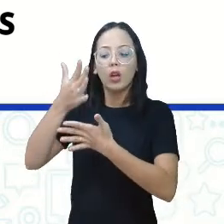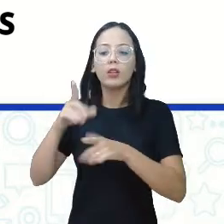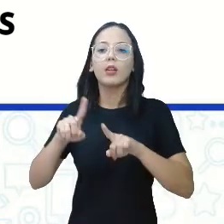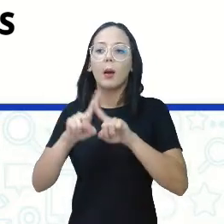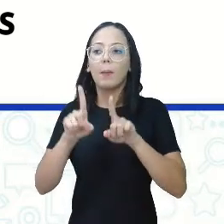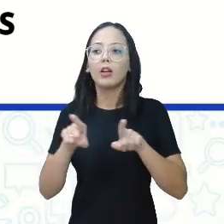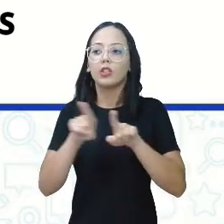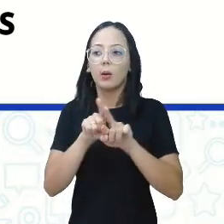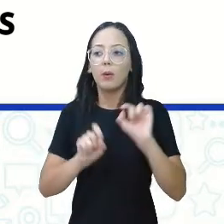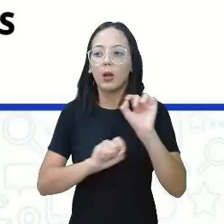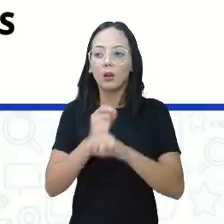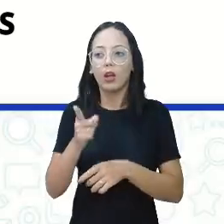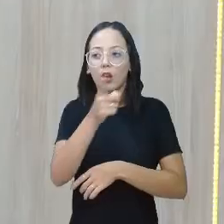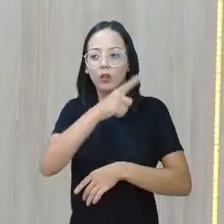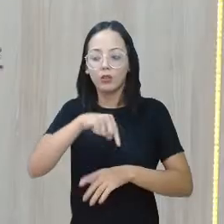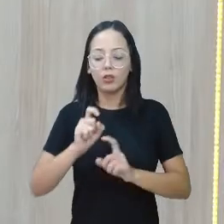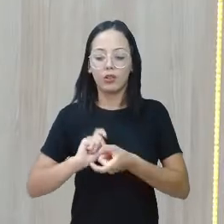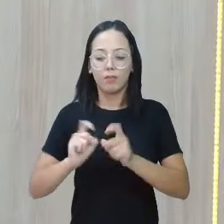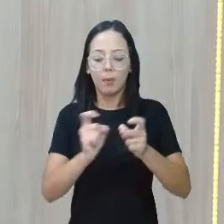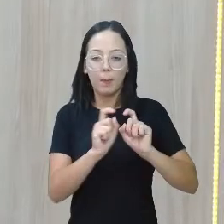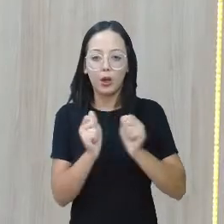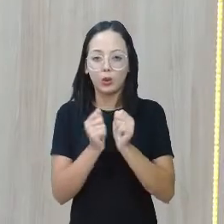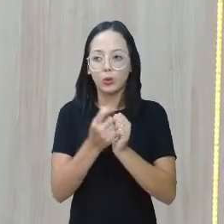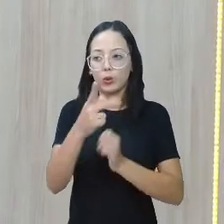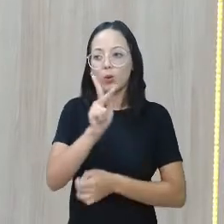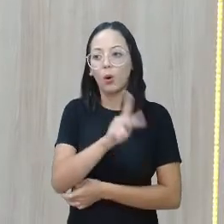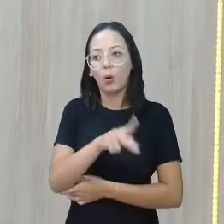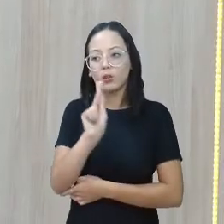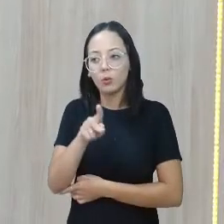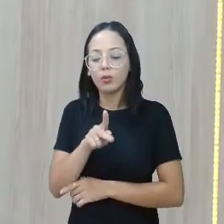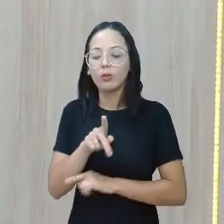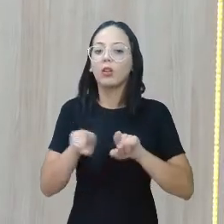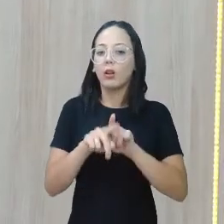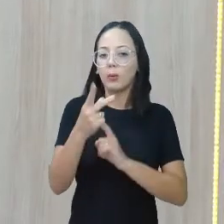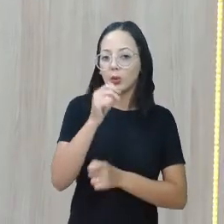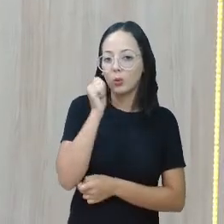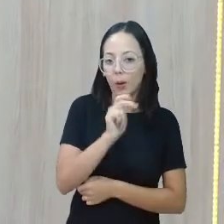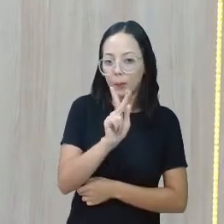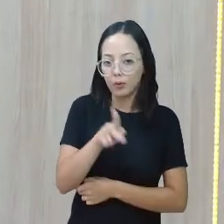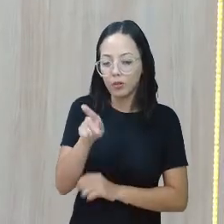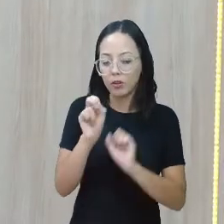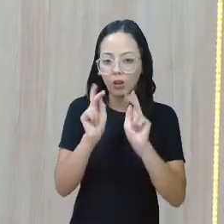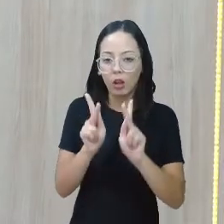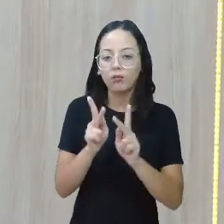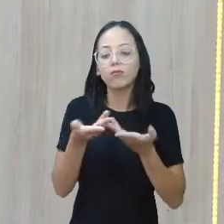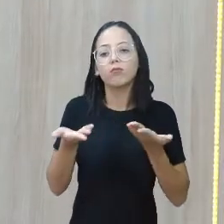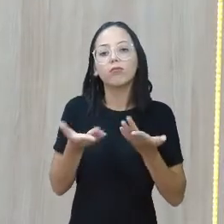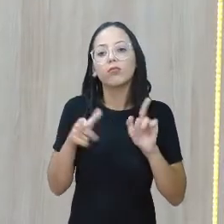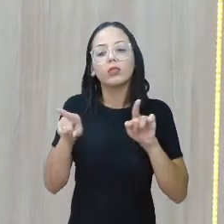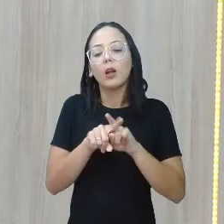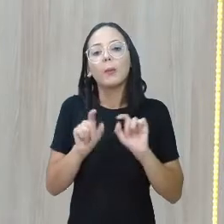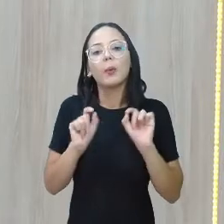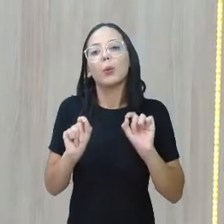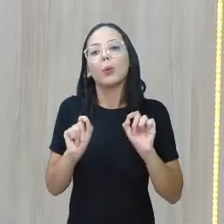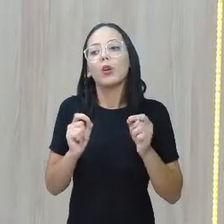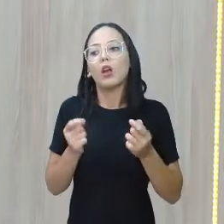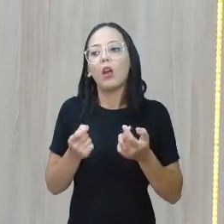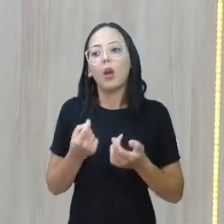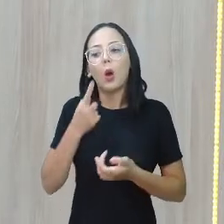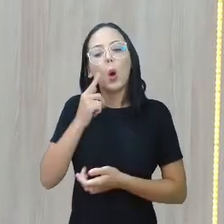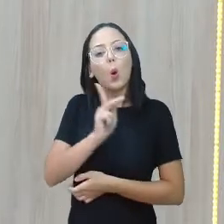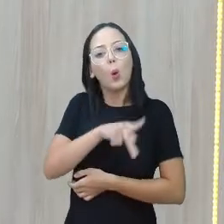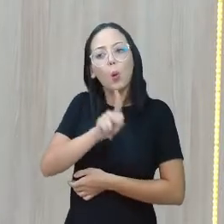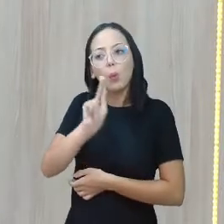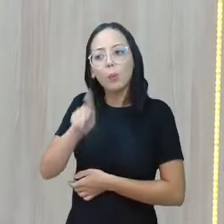bom você fazer disso aí uma discussão com o seu professor ou sua professora, tá? E esse